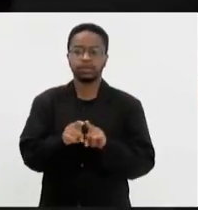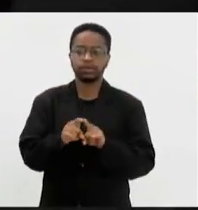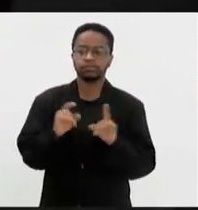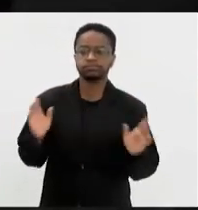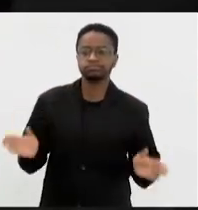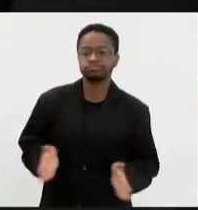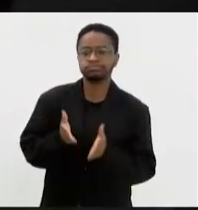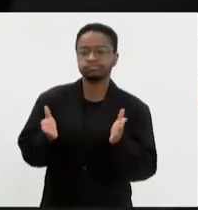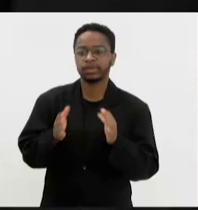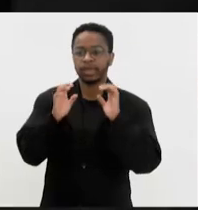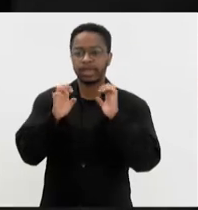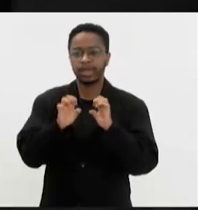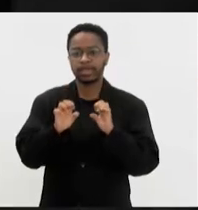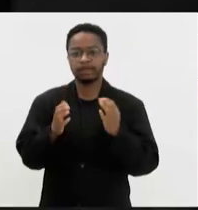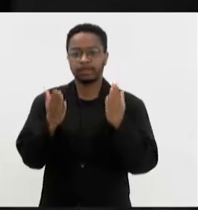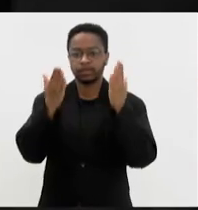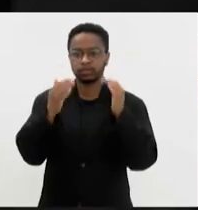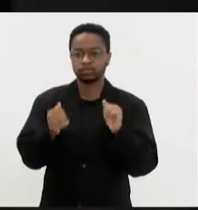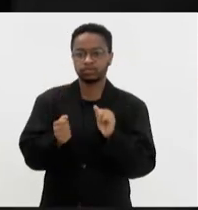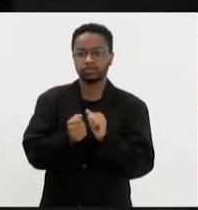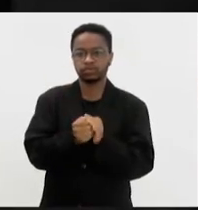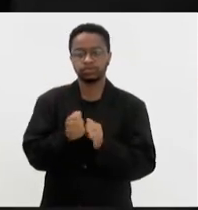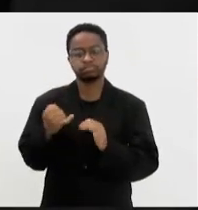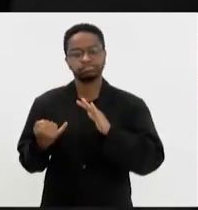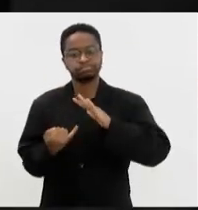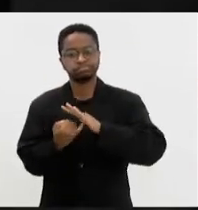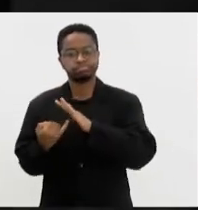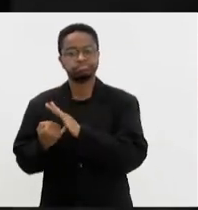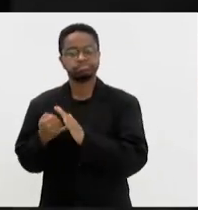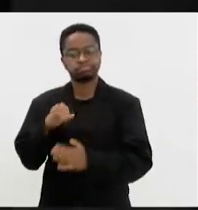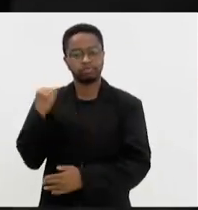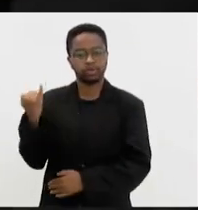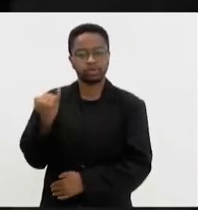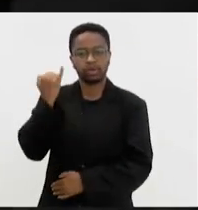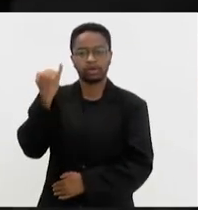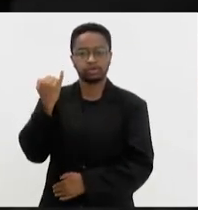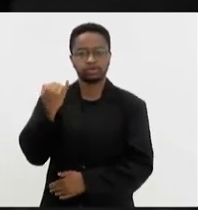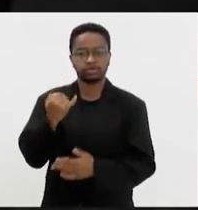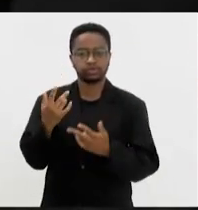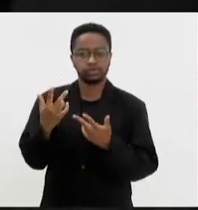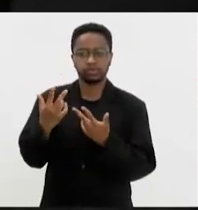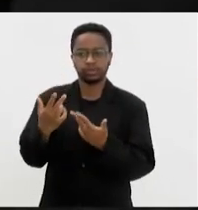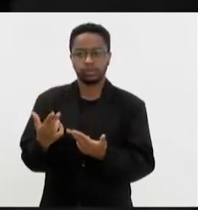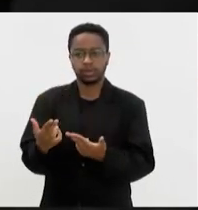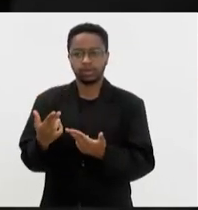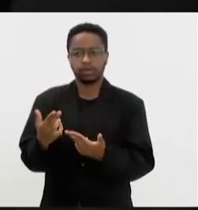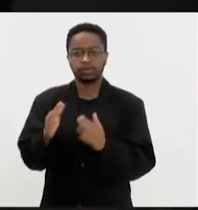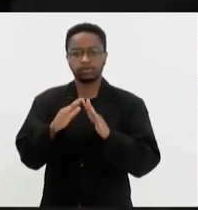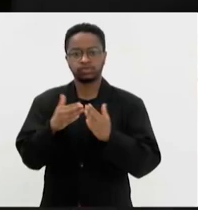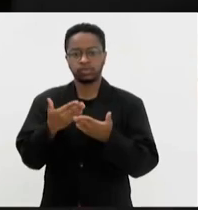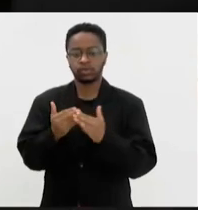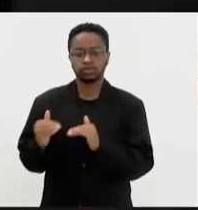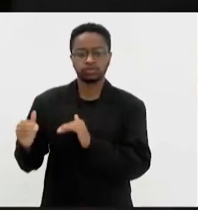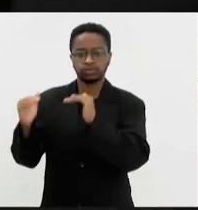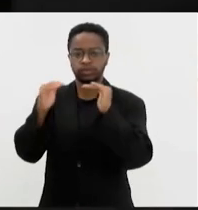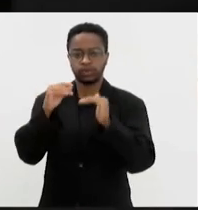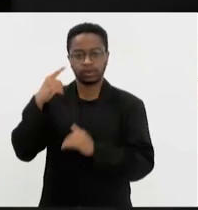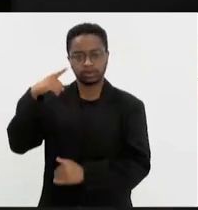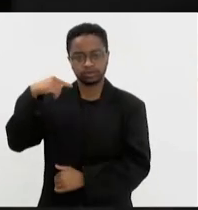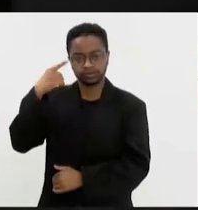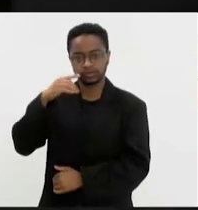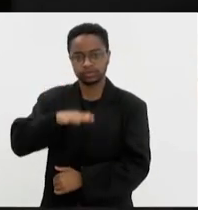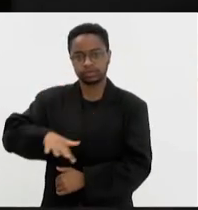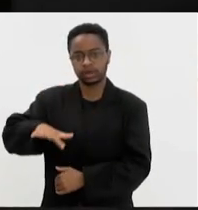esse evento em parceria com grandes instituições como a escola superior da Advocacia Geral da